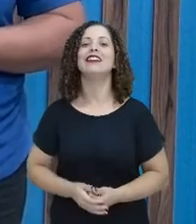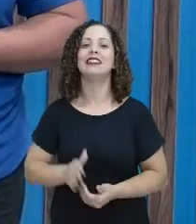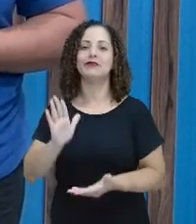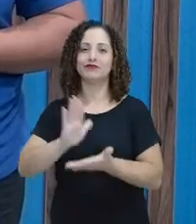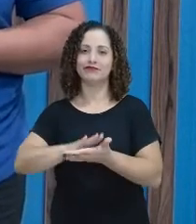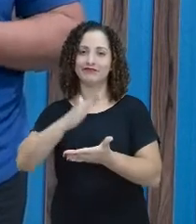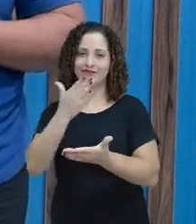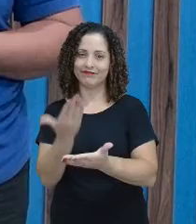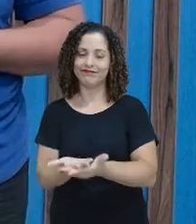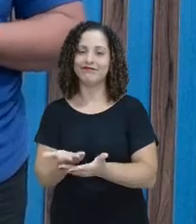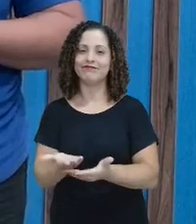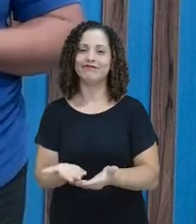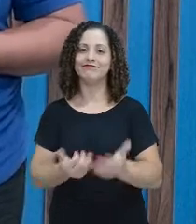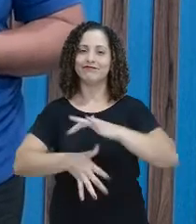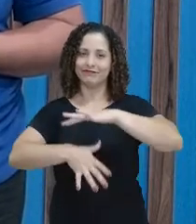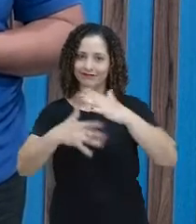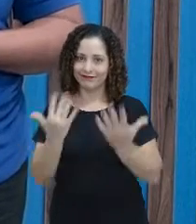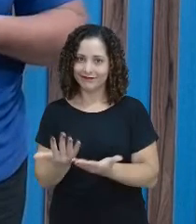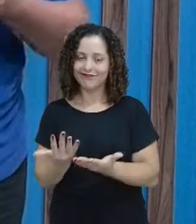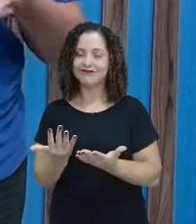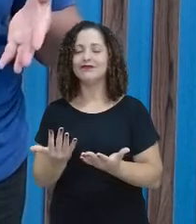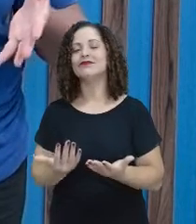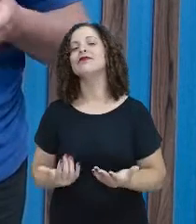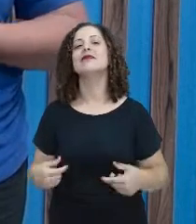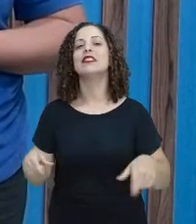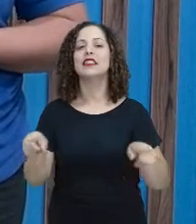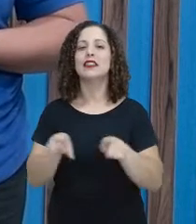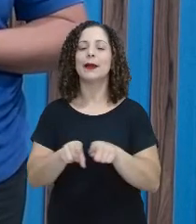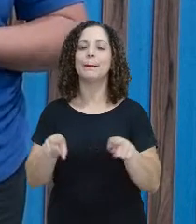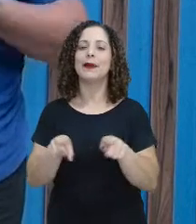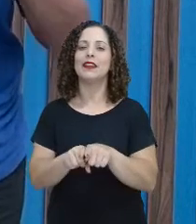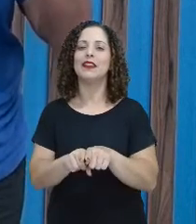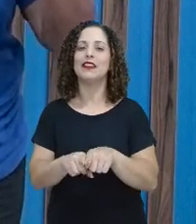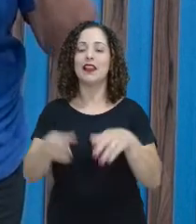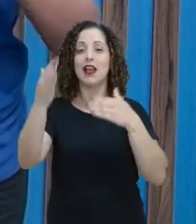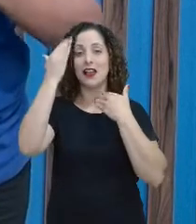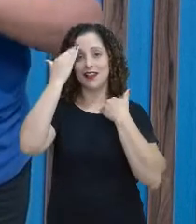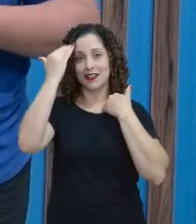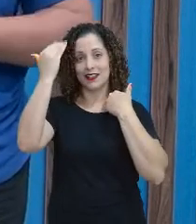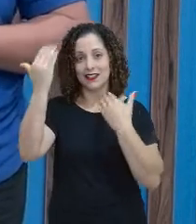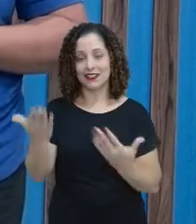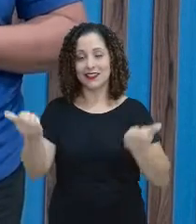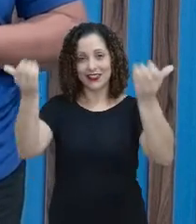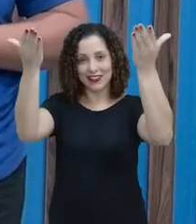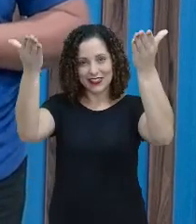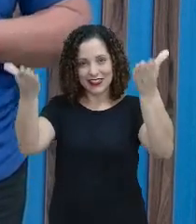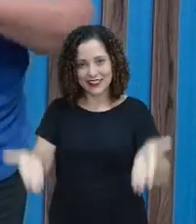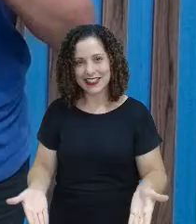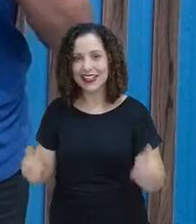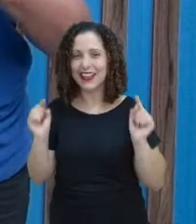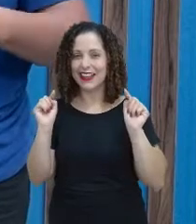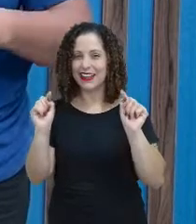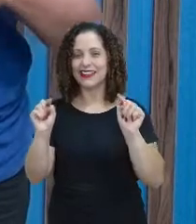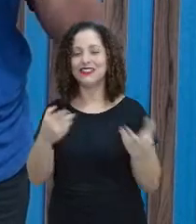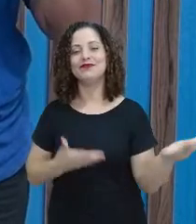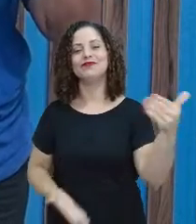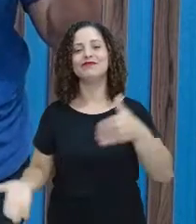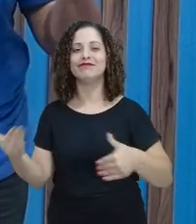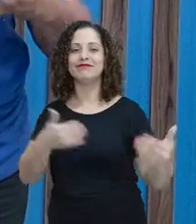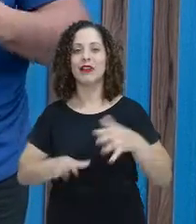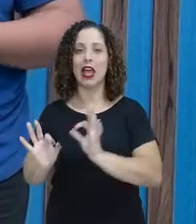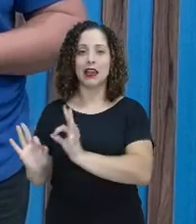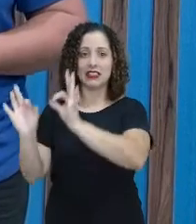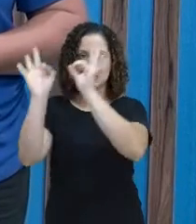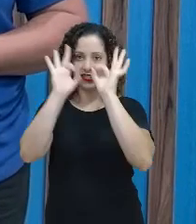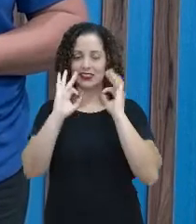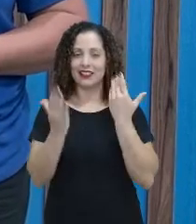a nossa intérprete e também agradecer a vocês que estão aí participando, assistindo